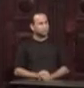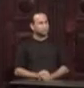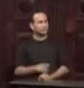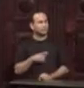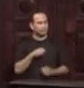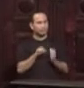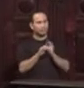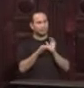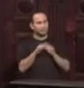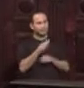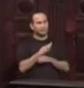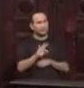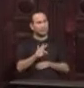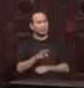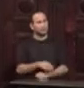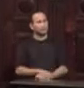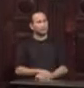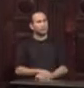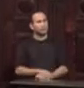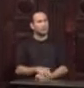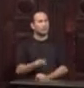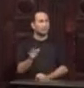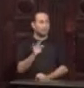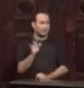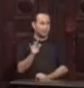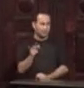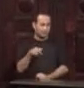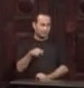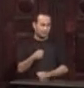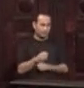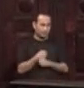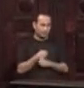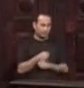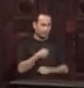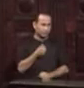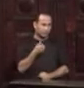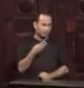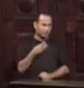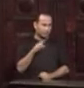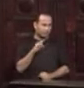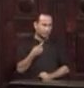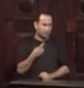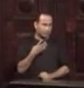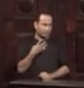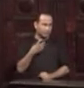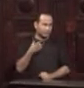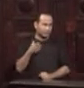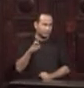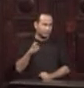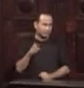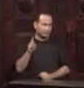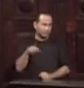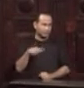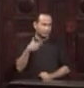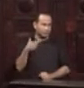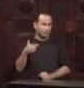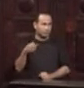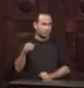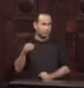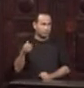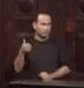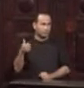lei federal em fevereiro deste ano, a Lei 13.415, de 2017, né,